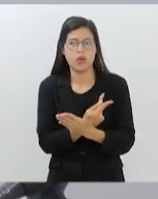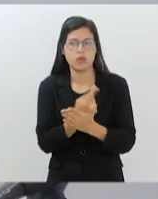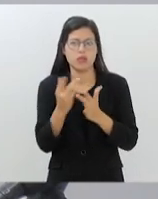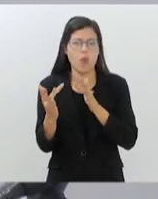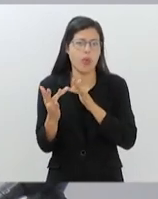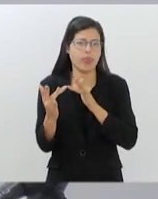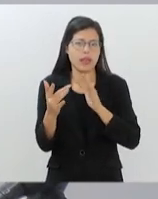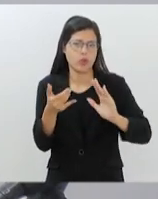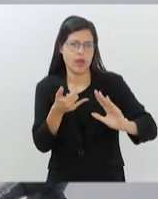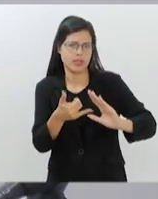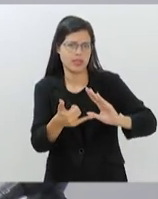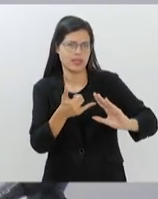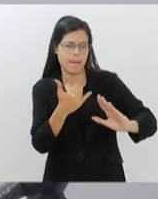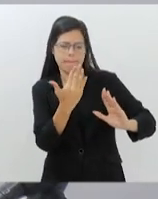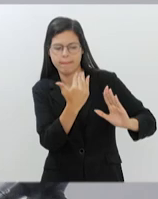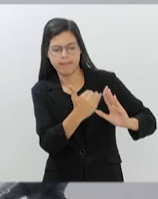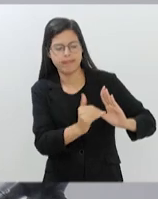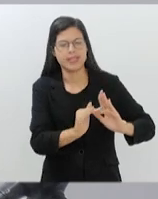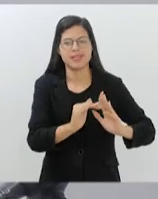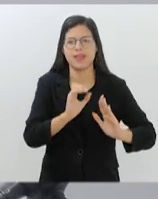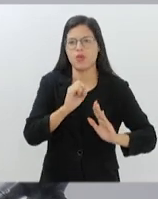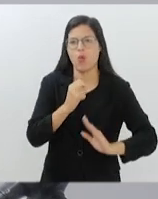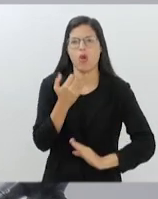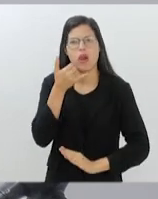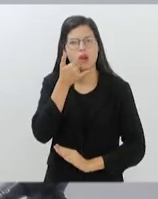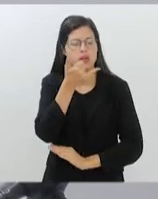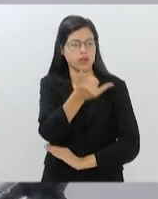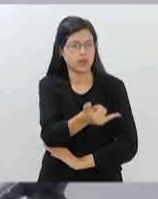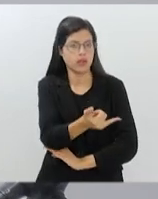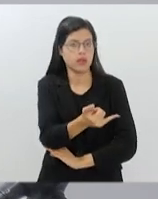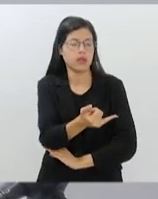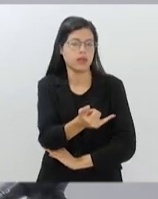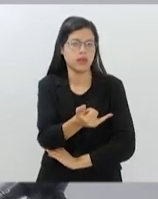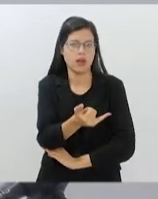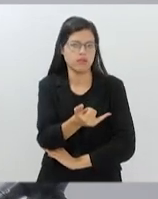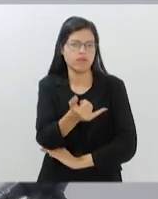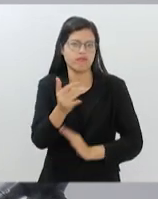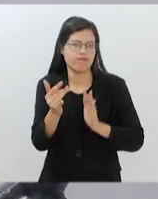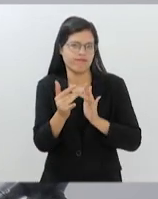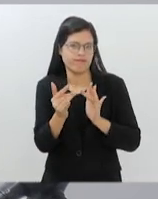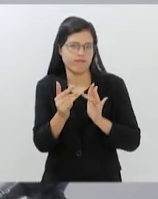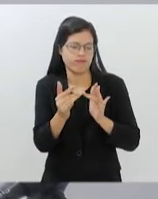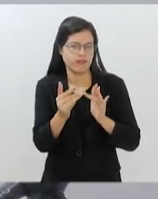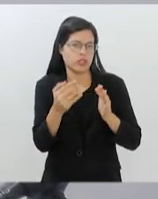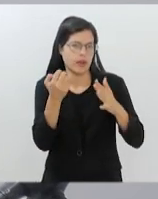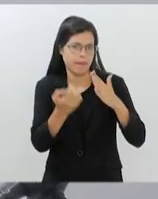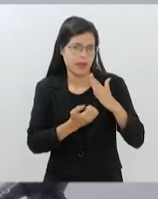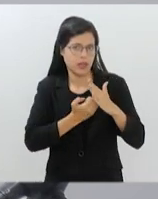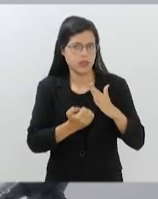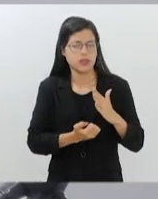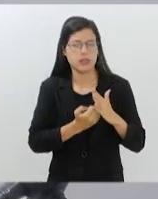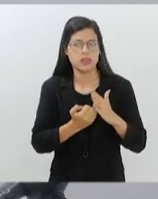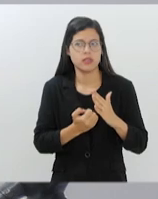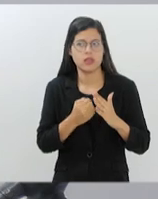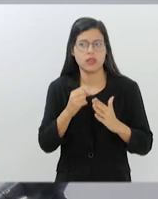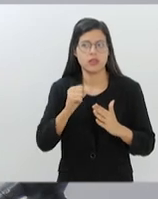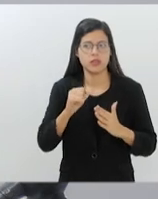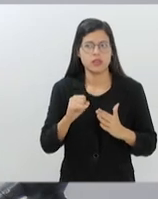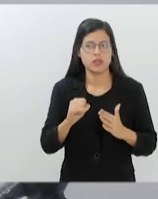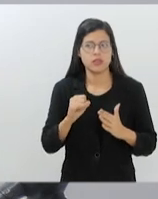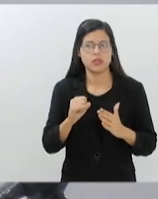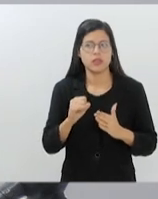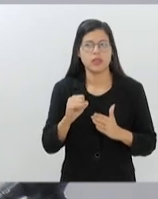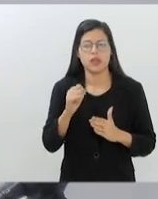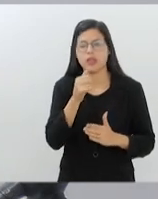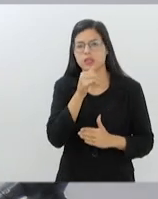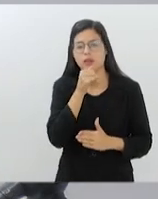WhatsApp que manda uma mensagenzinha ou liga ou fala com o contato da agência se o o senhor foi demandado pela Secretaria de